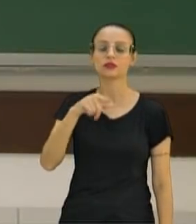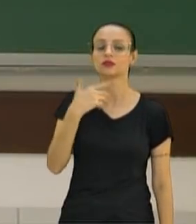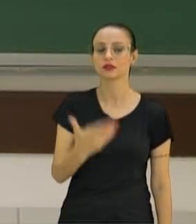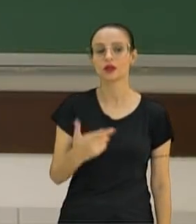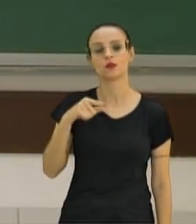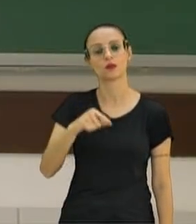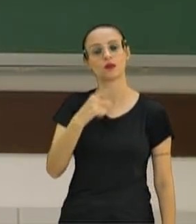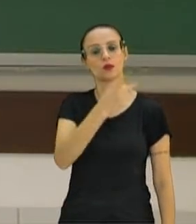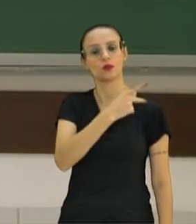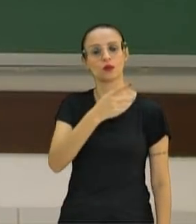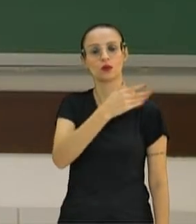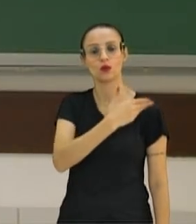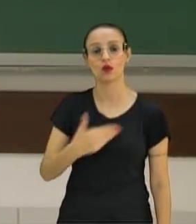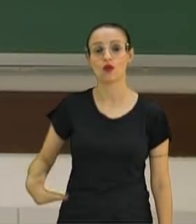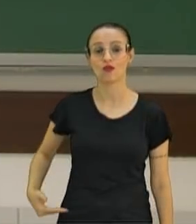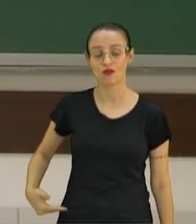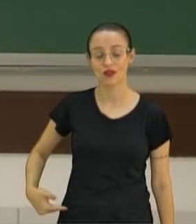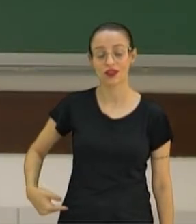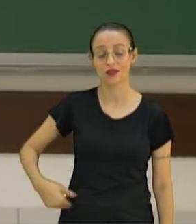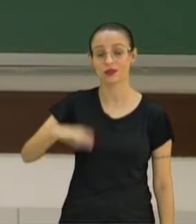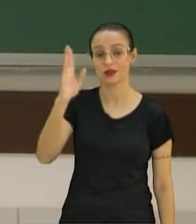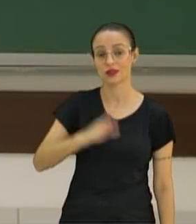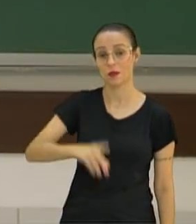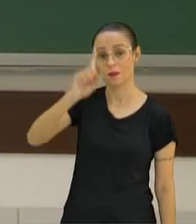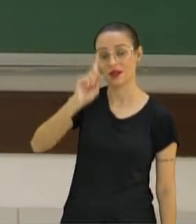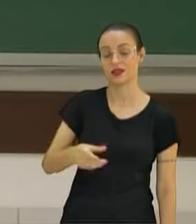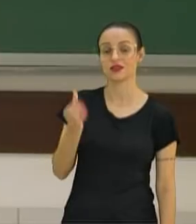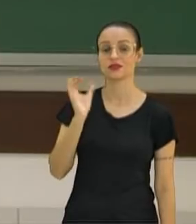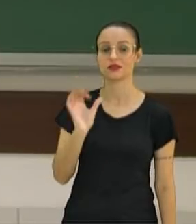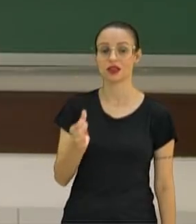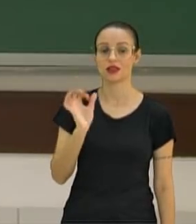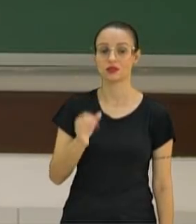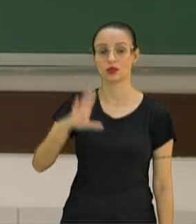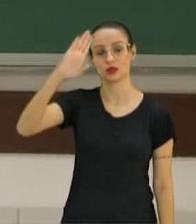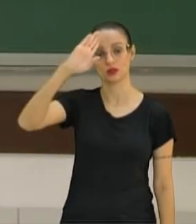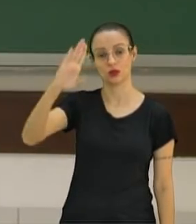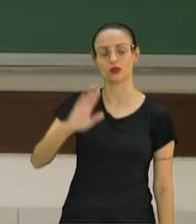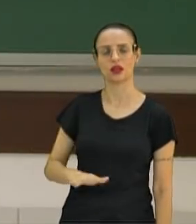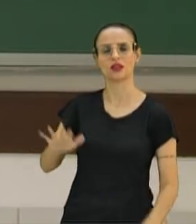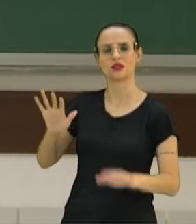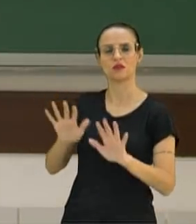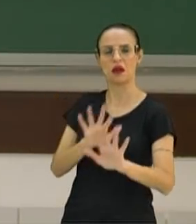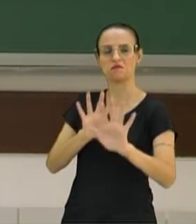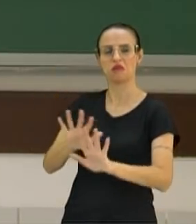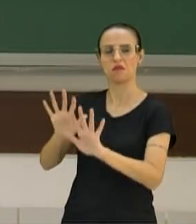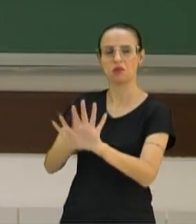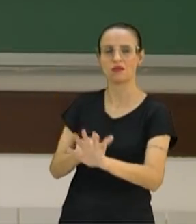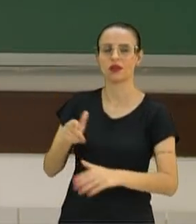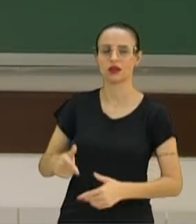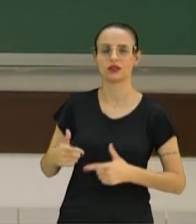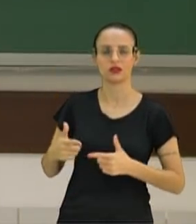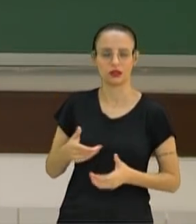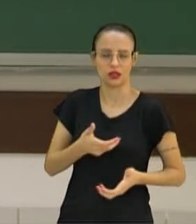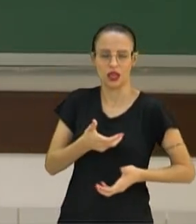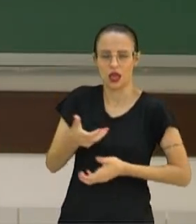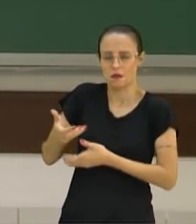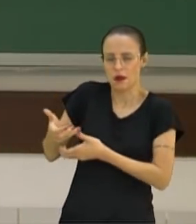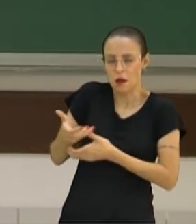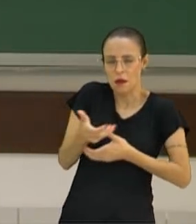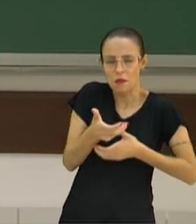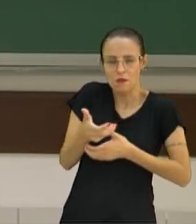governo brasileiro enviando 6.000 soldados para lutar na frente do contestado, armados com